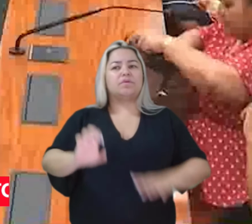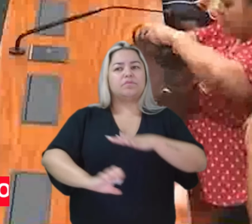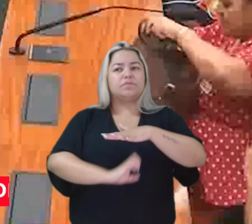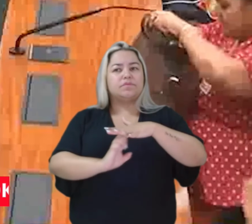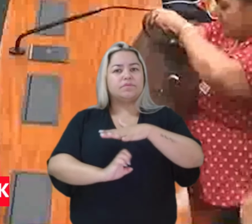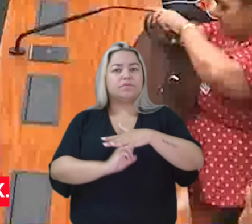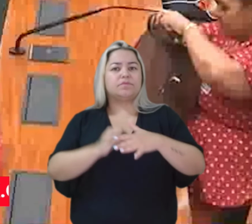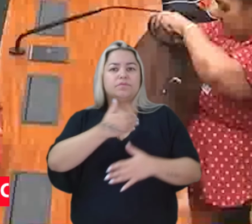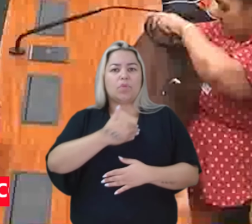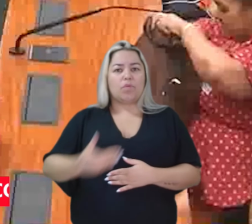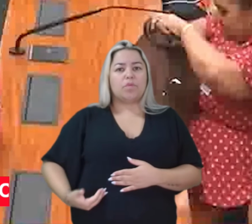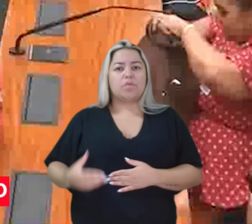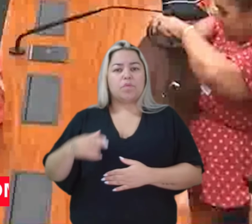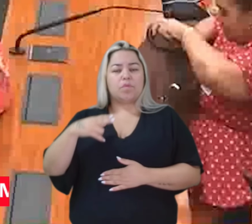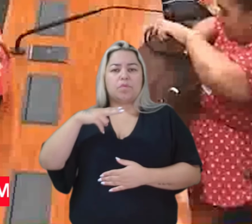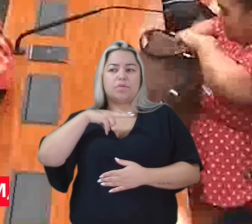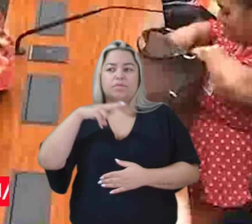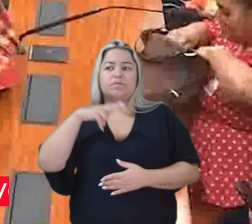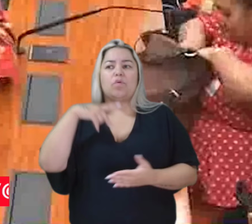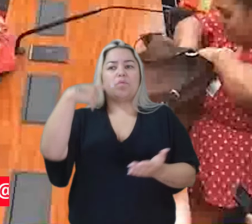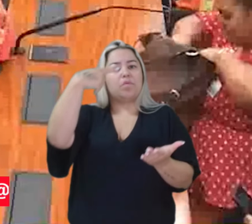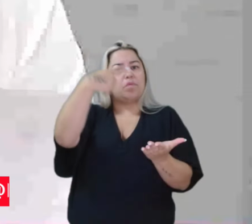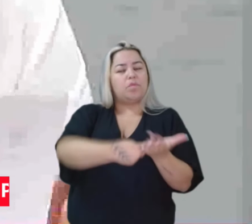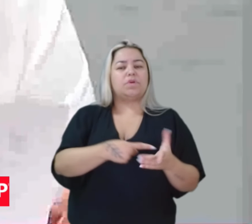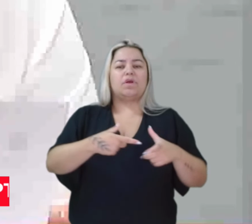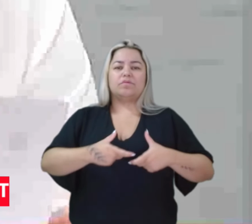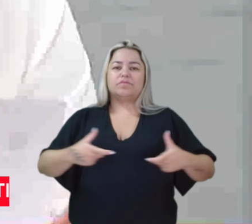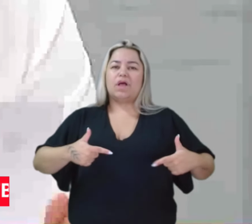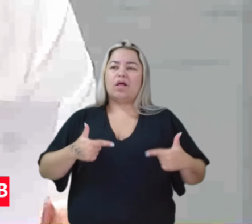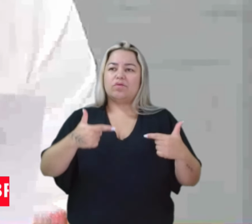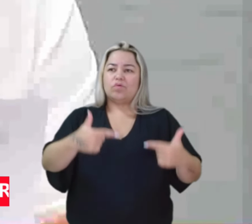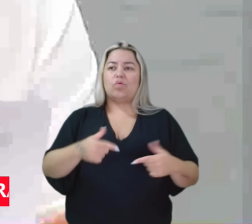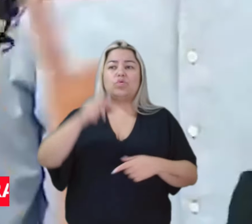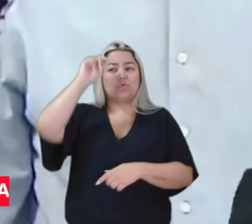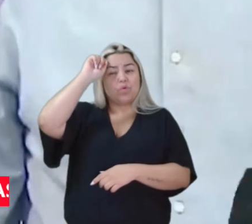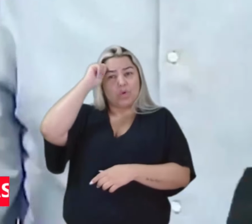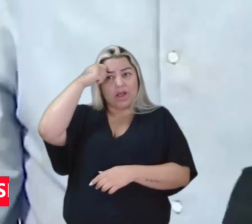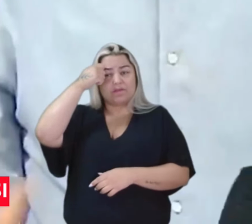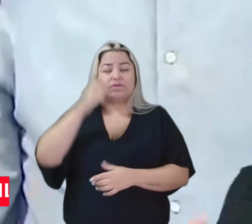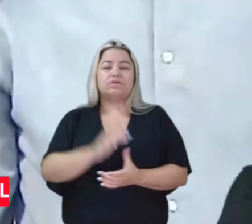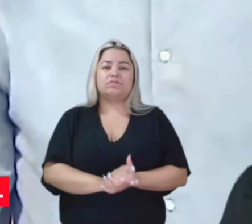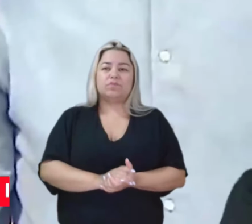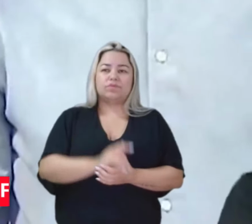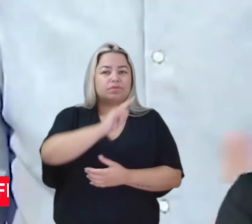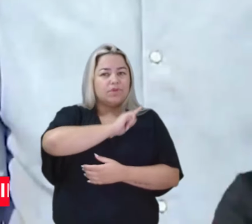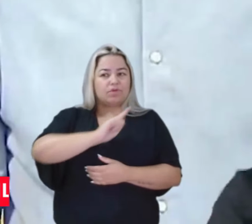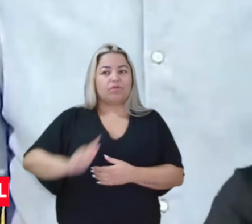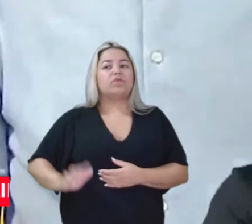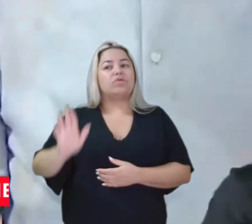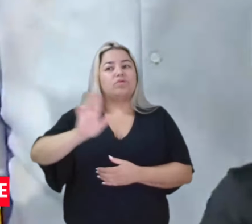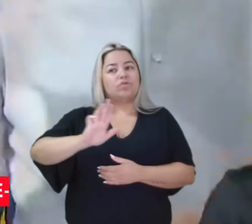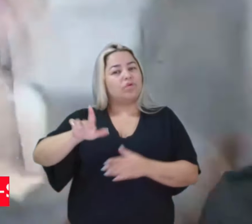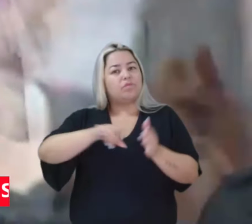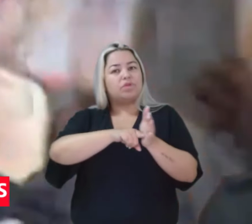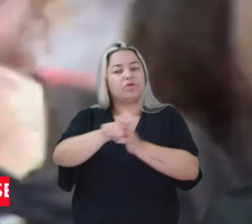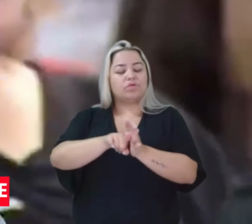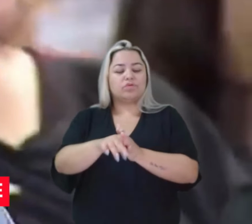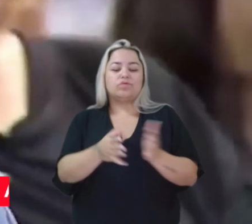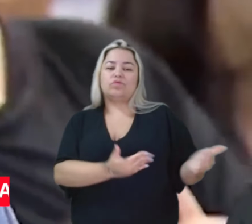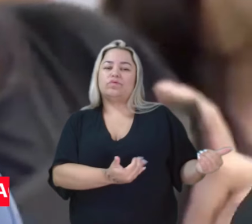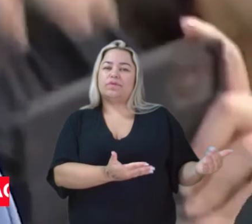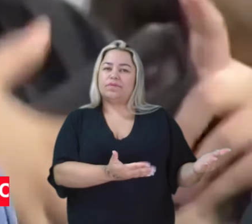e privadas possam ampliar o compromisso para lutar contra o racismo. O governo Lula lançou o Plano